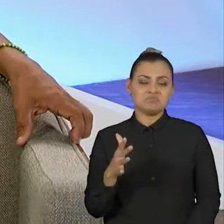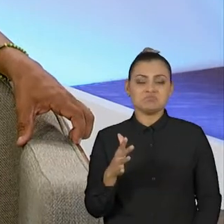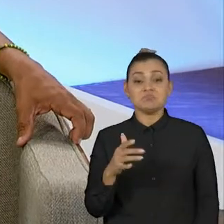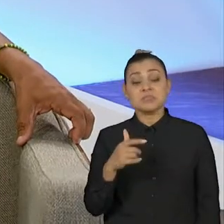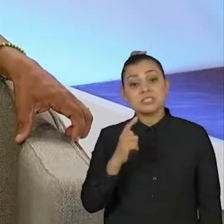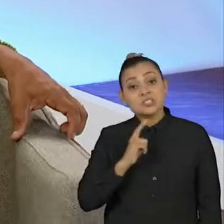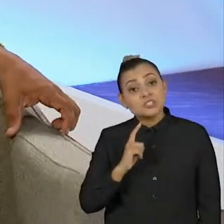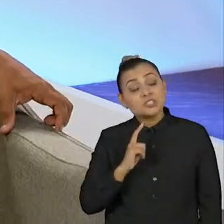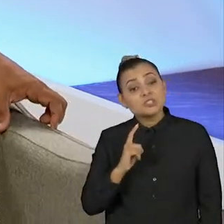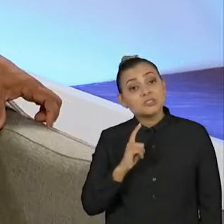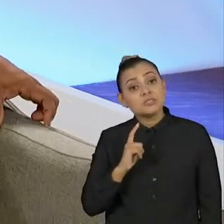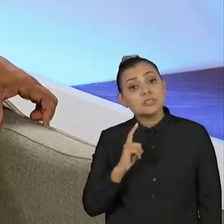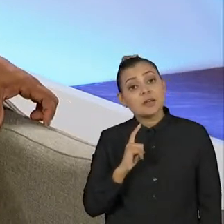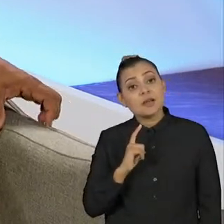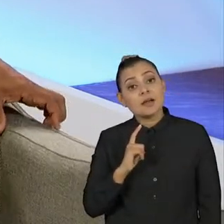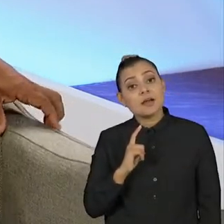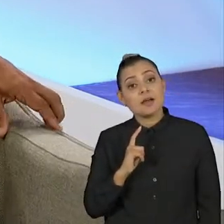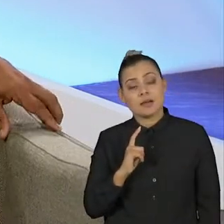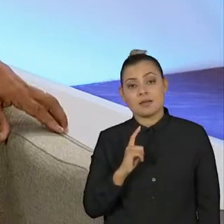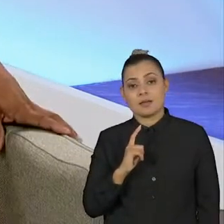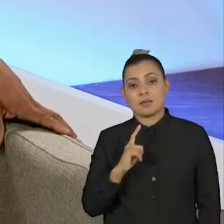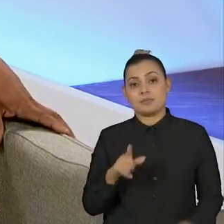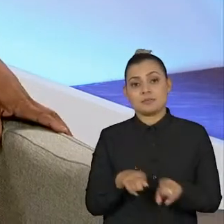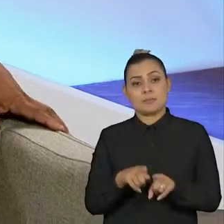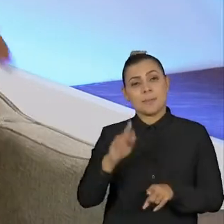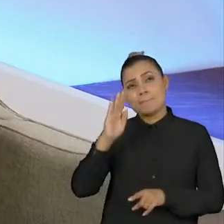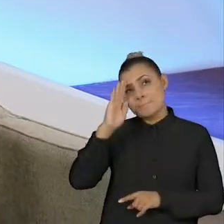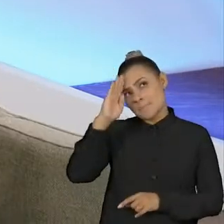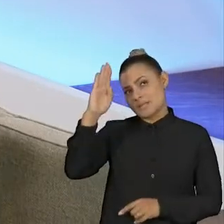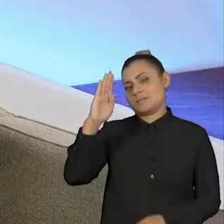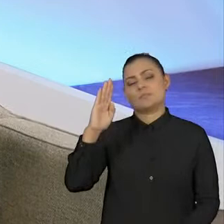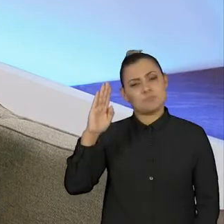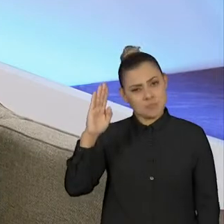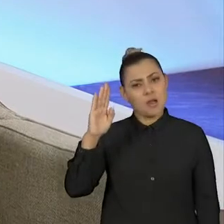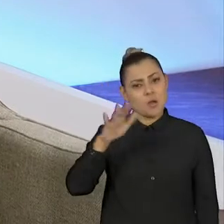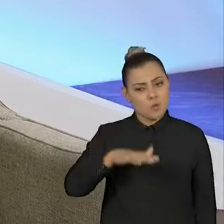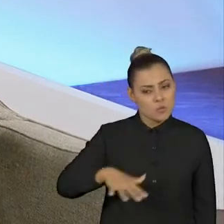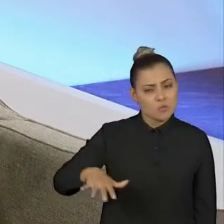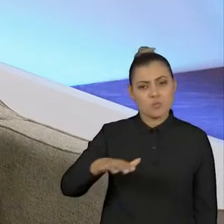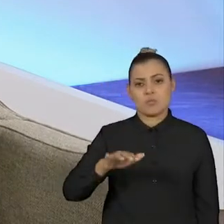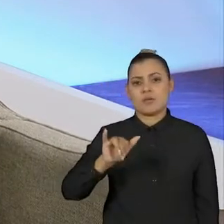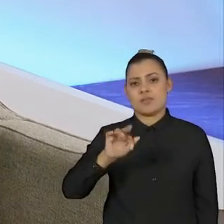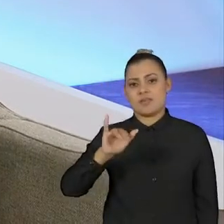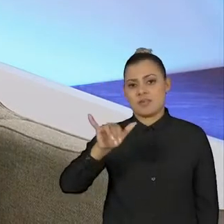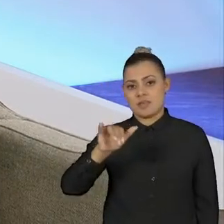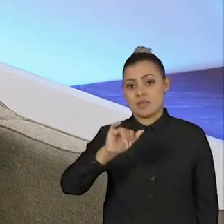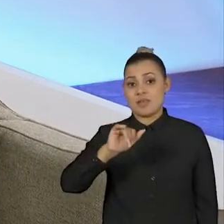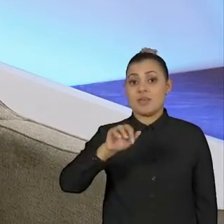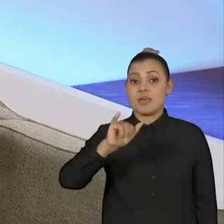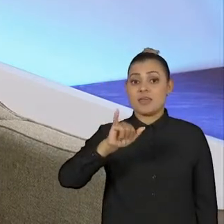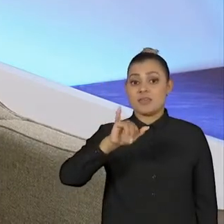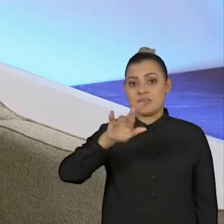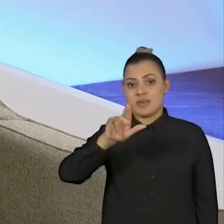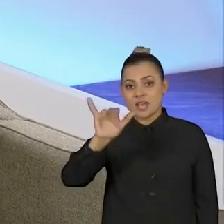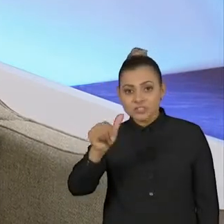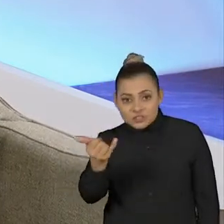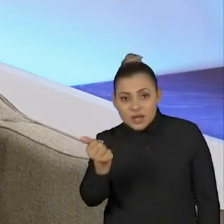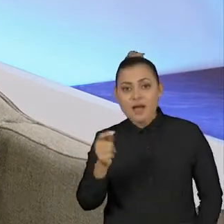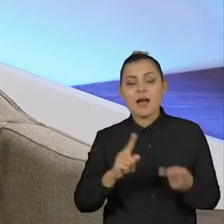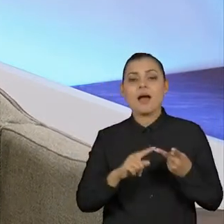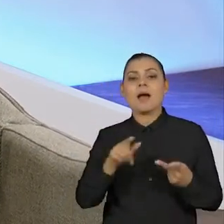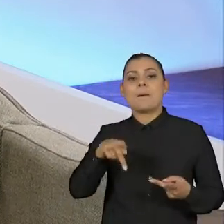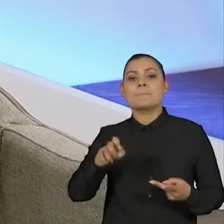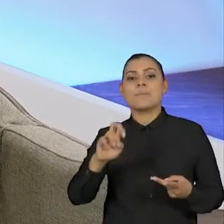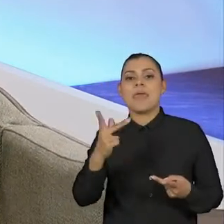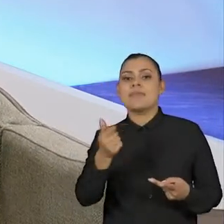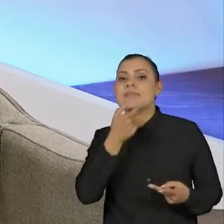havia uma via, uma das principais do Irajá, ligando a Penha, etc., a Avenida Braz